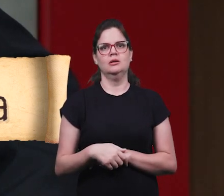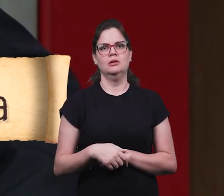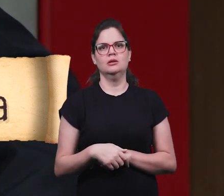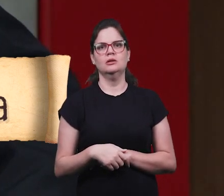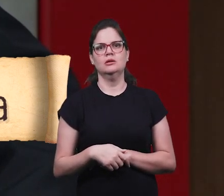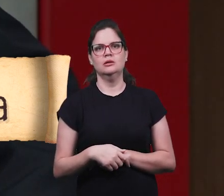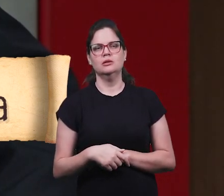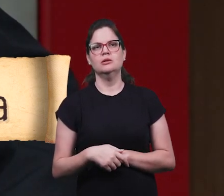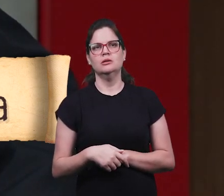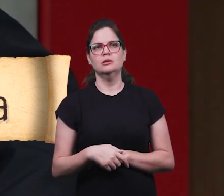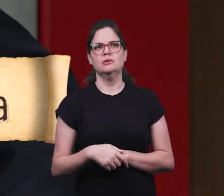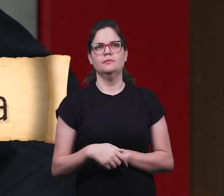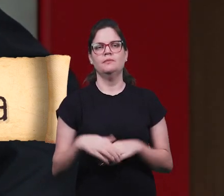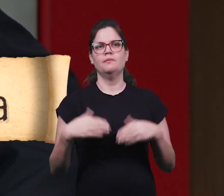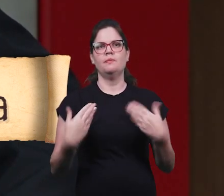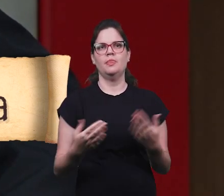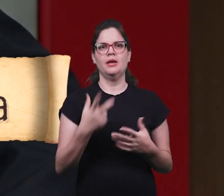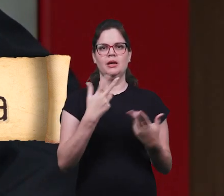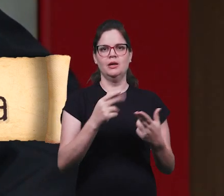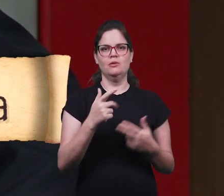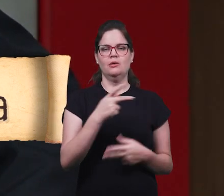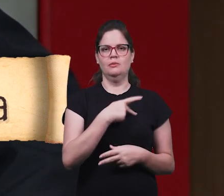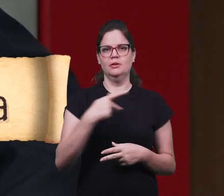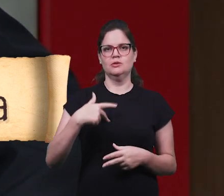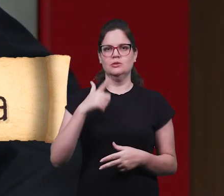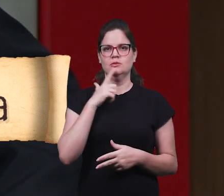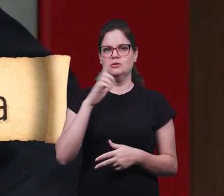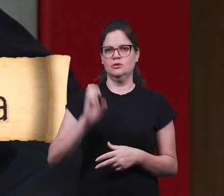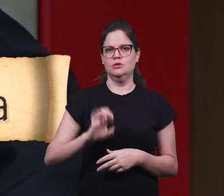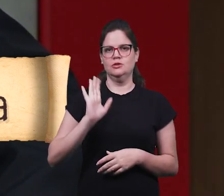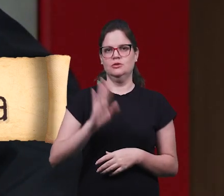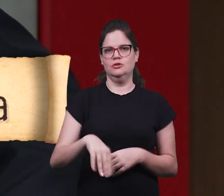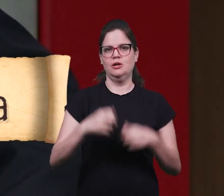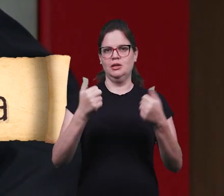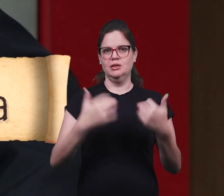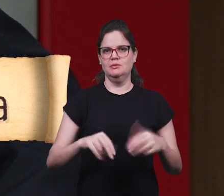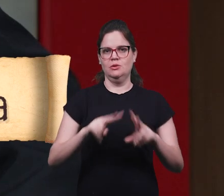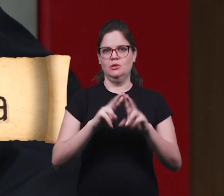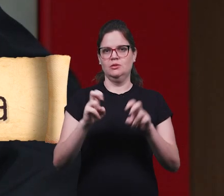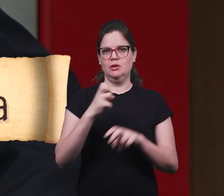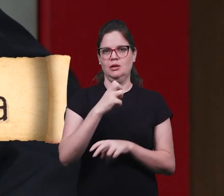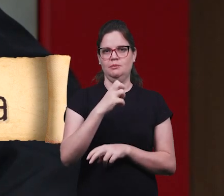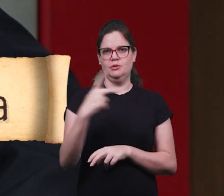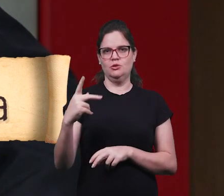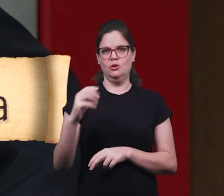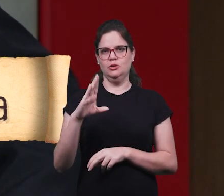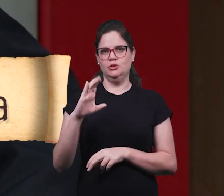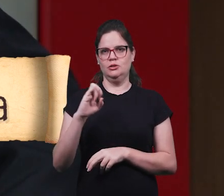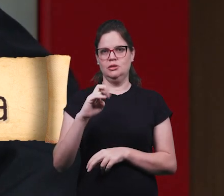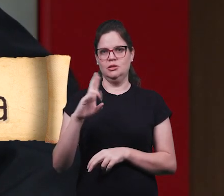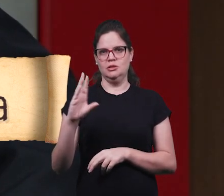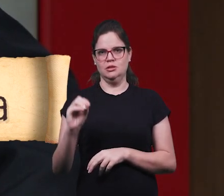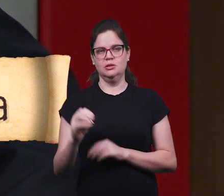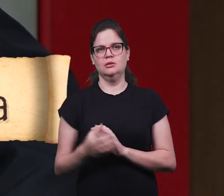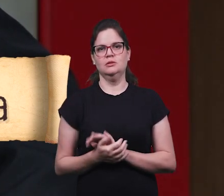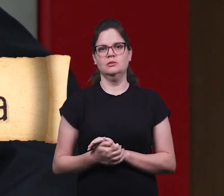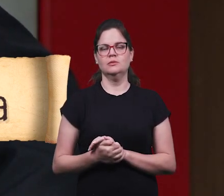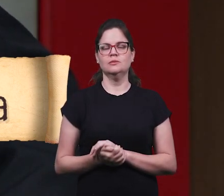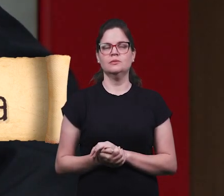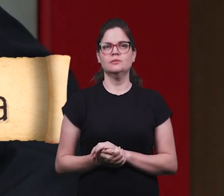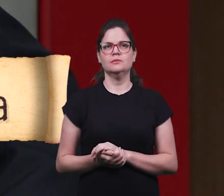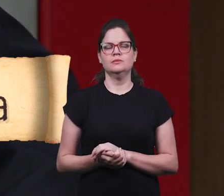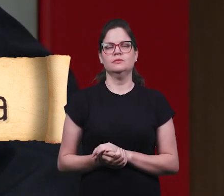que o Luiz, a gente já falou no episódio de Ciro, né, que foi o primeiro persa, né,